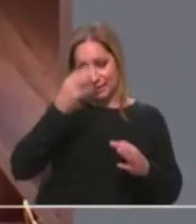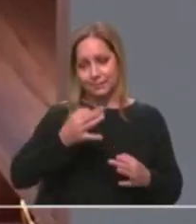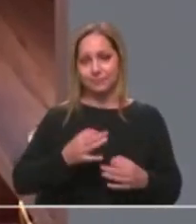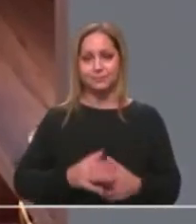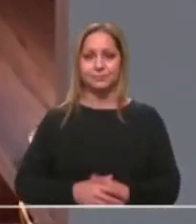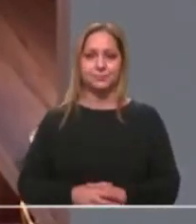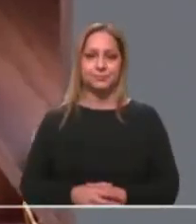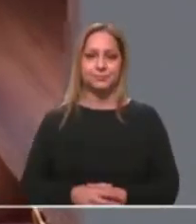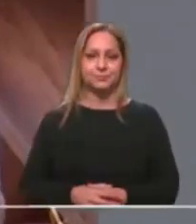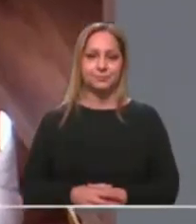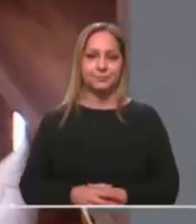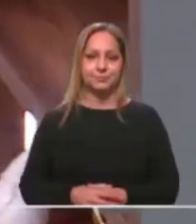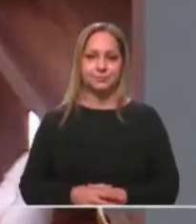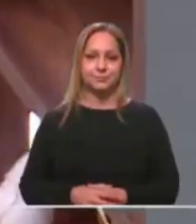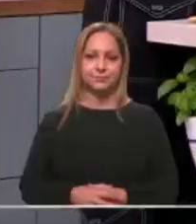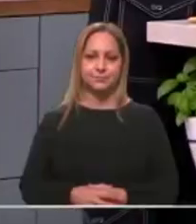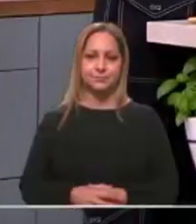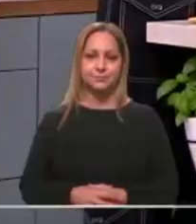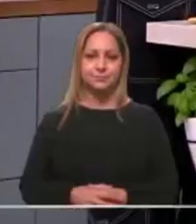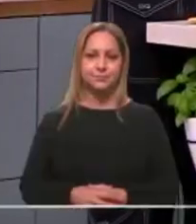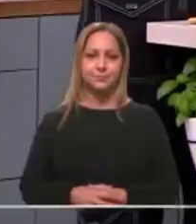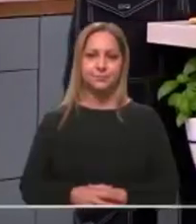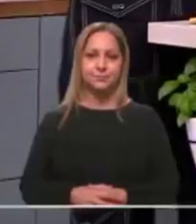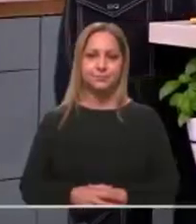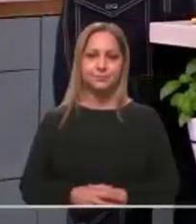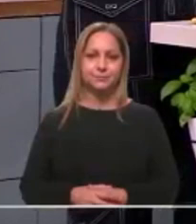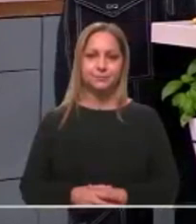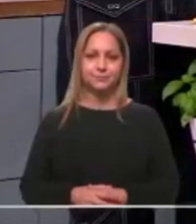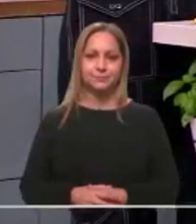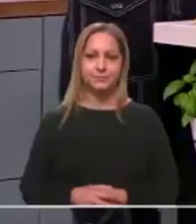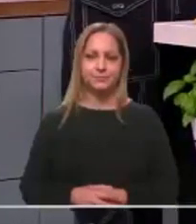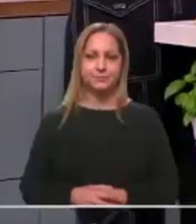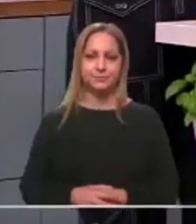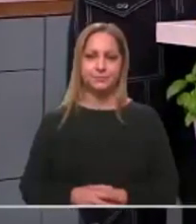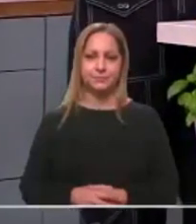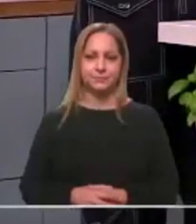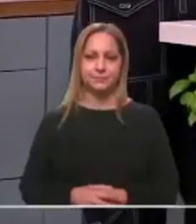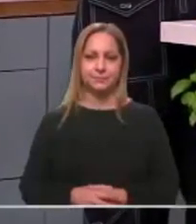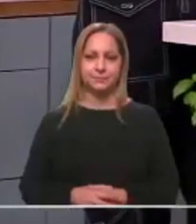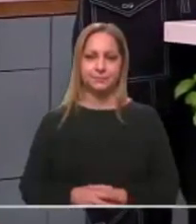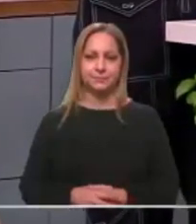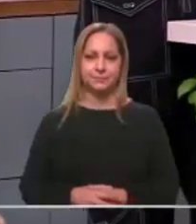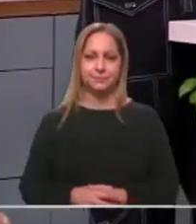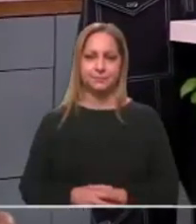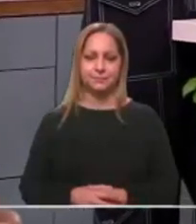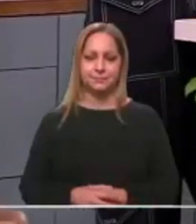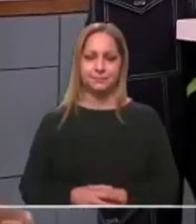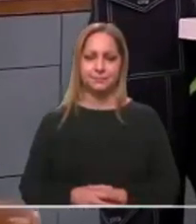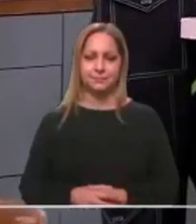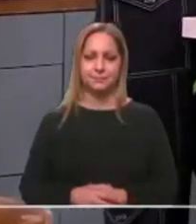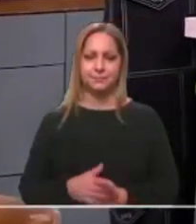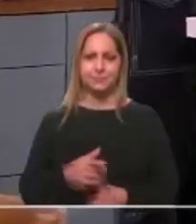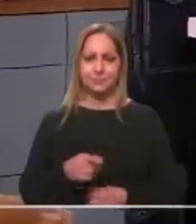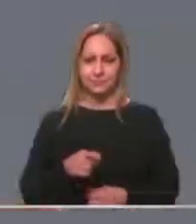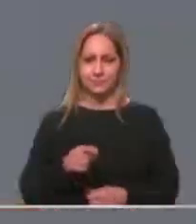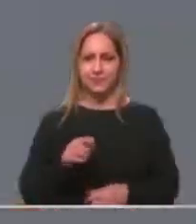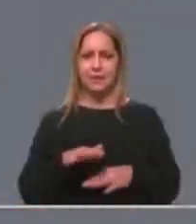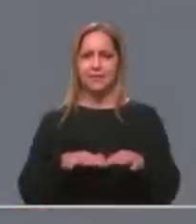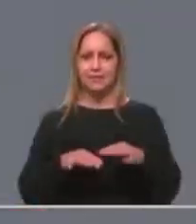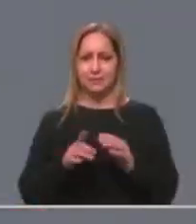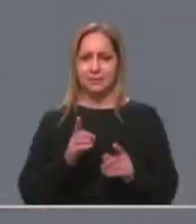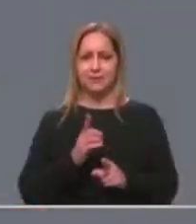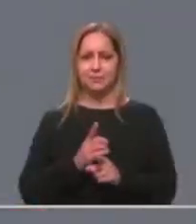Ai, coitadinha. Não faz mal. Não, mas olha, tá bem gira, mas olha que ela está a fazer coisas para nós comermos. Ela é muito